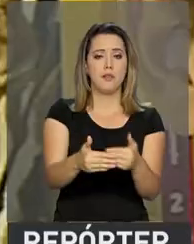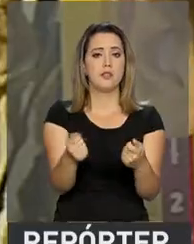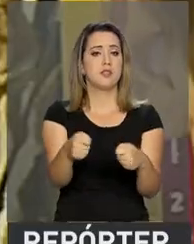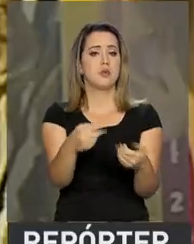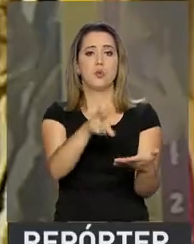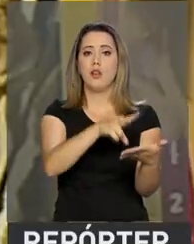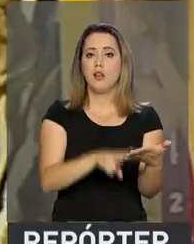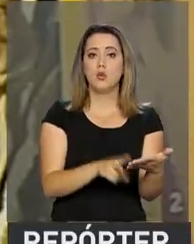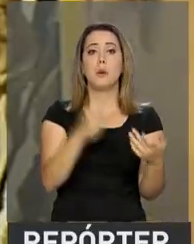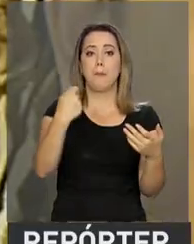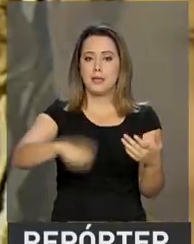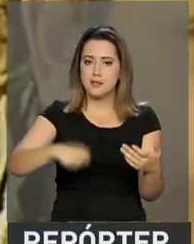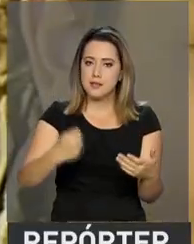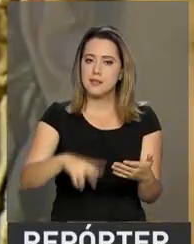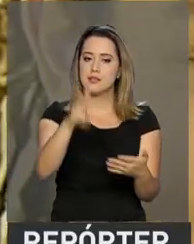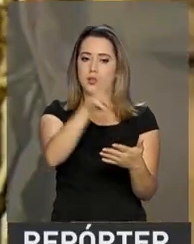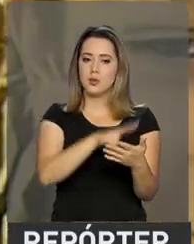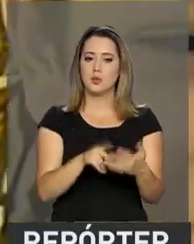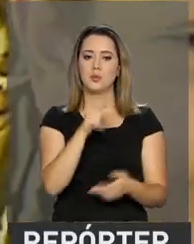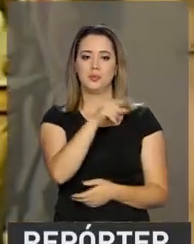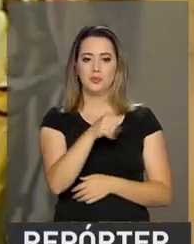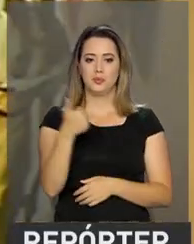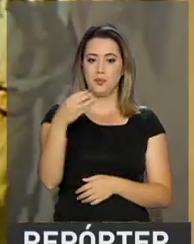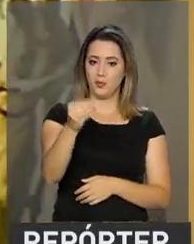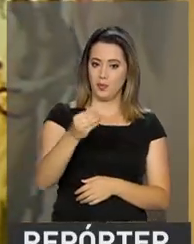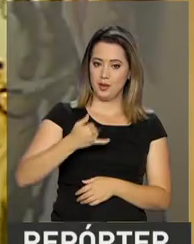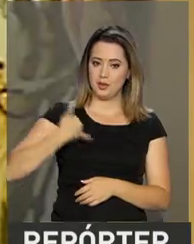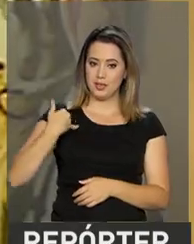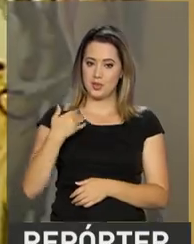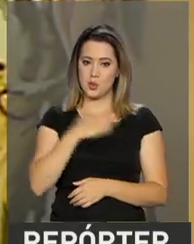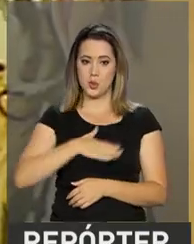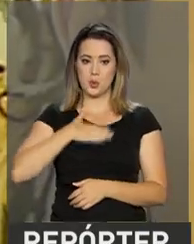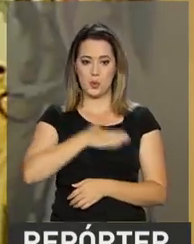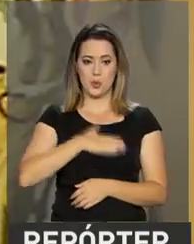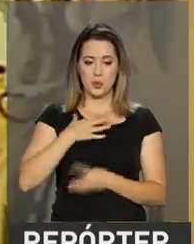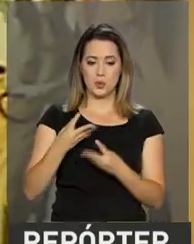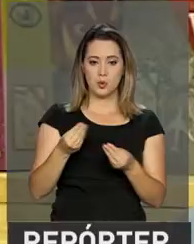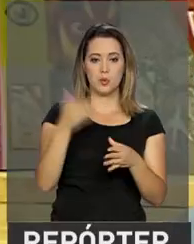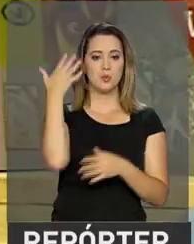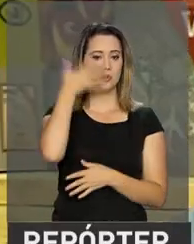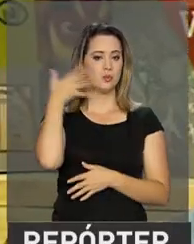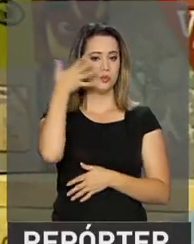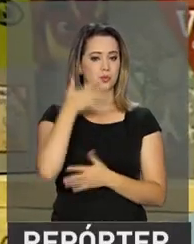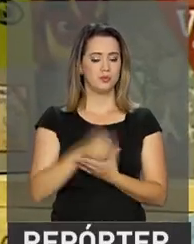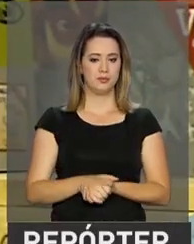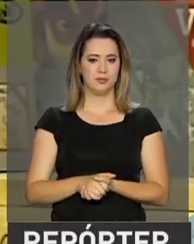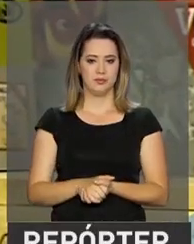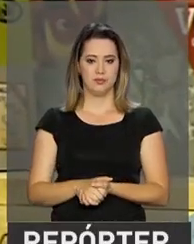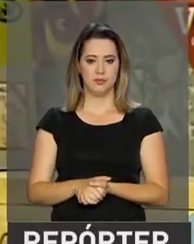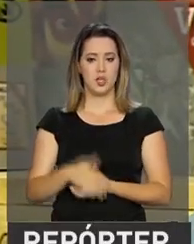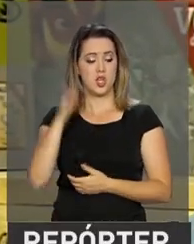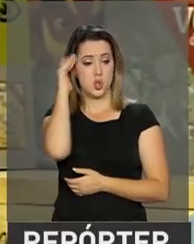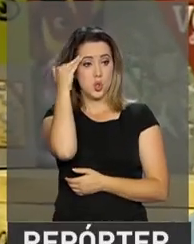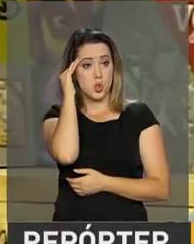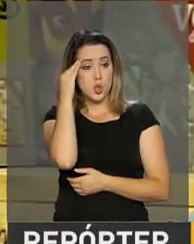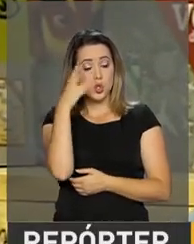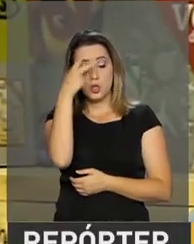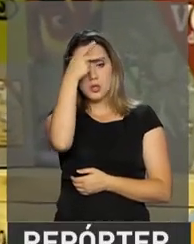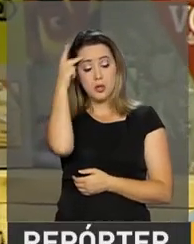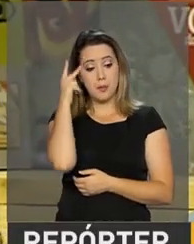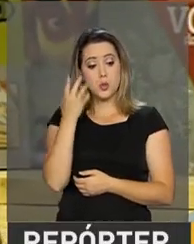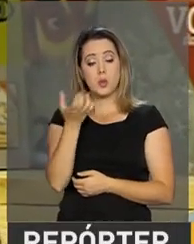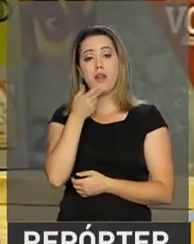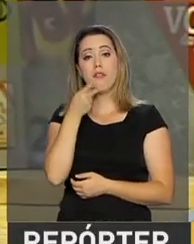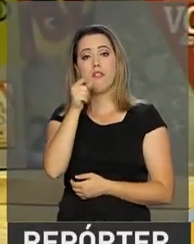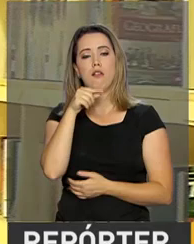leitores. Pedro Henrique, de 10 anos, conta por que gostou tanto da palestra do Ilan. Porque a gente consegue entender o que o autor quer